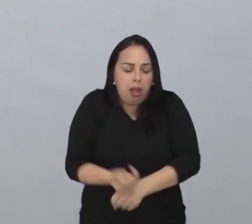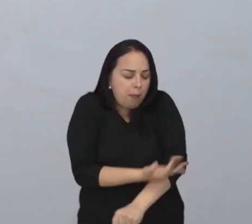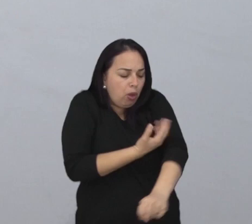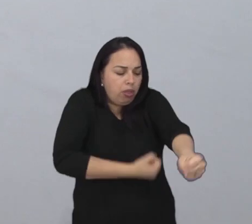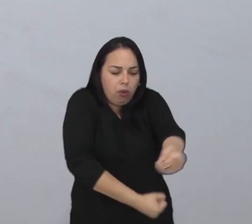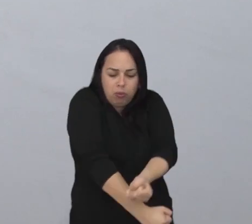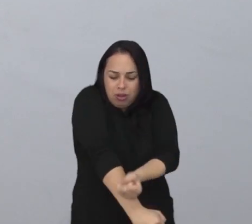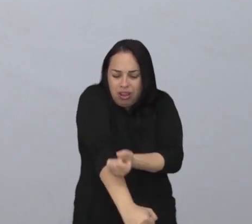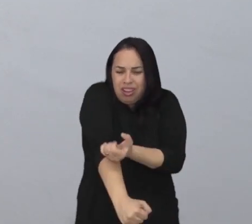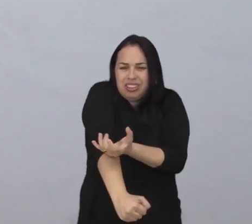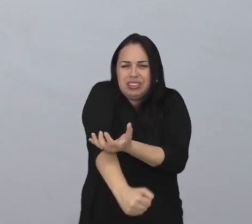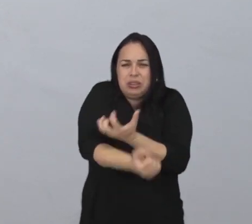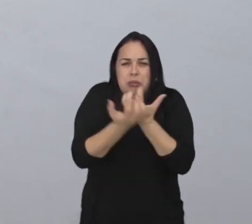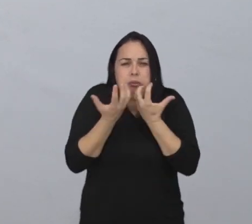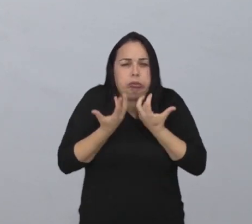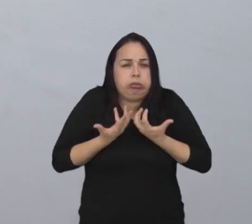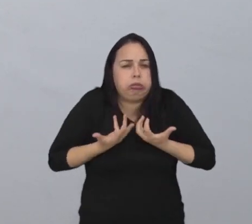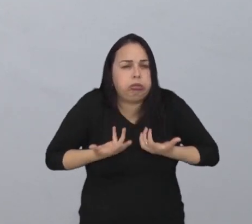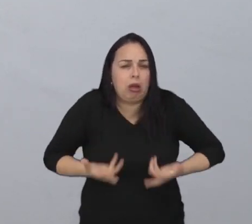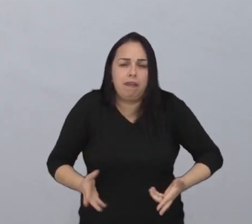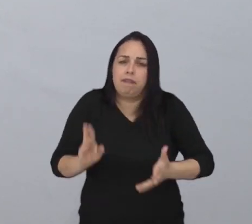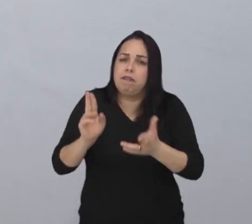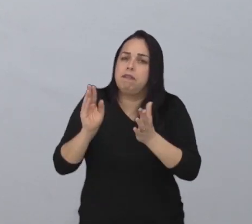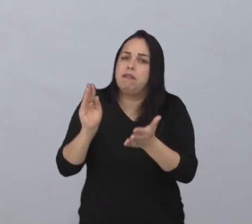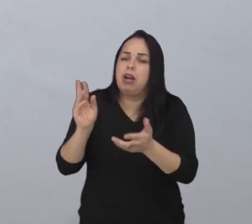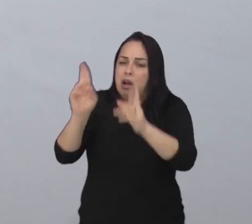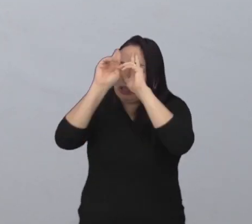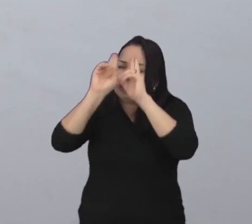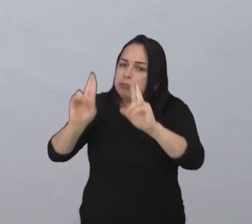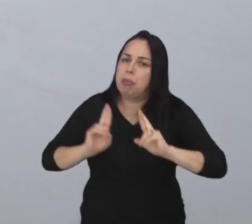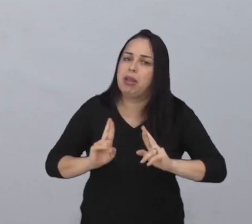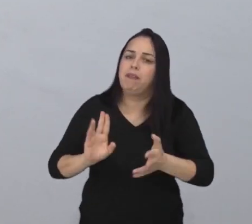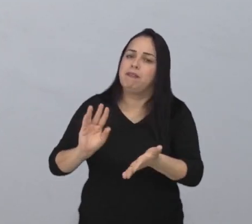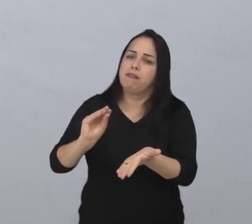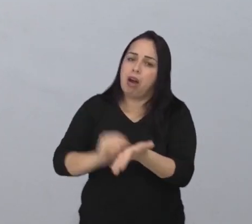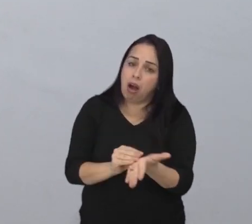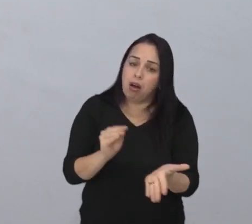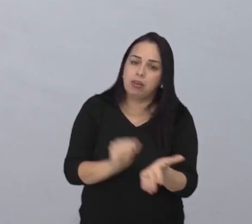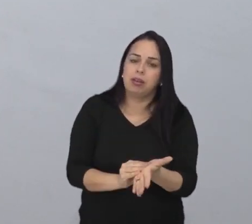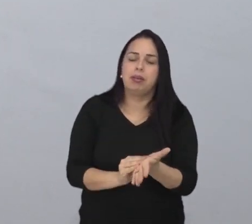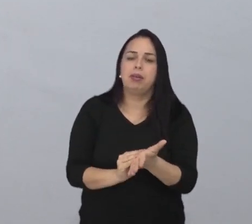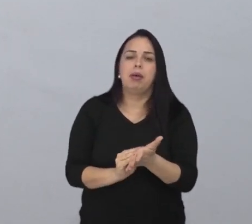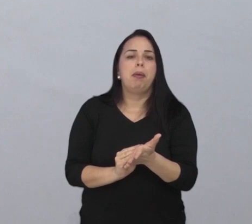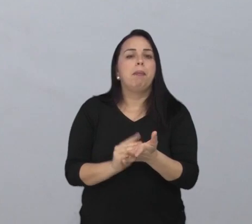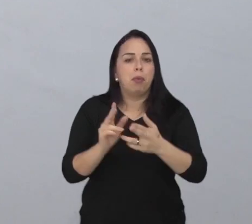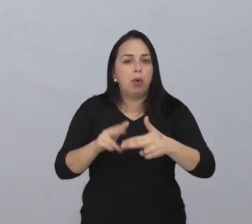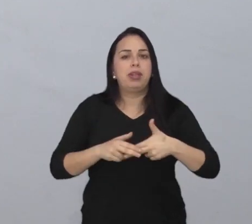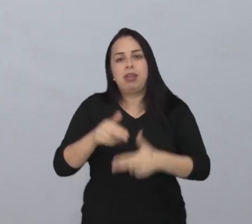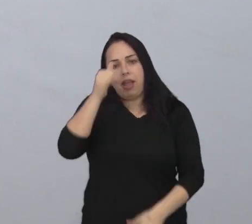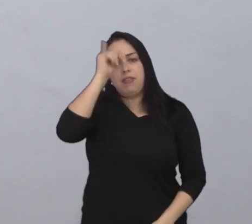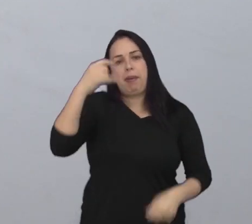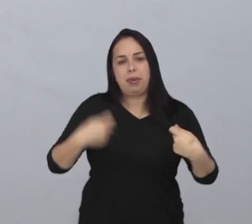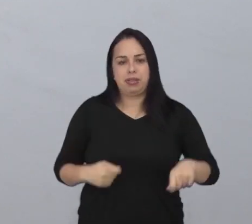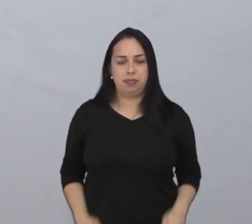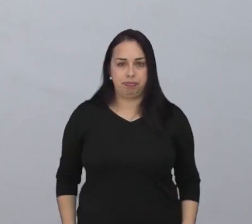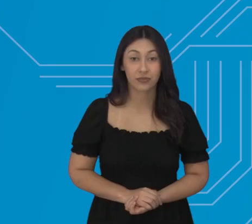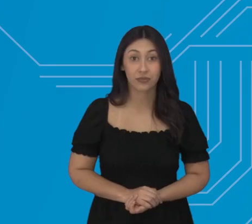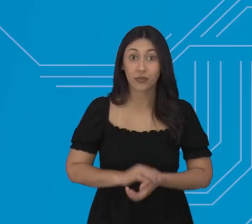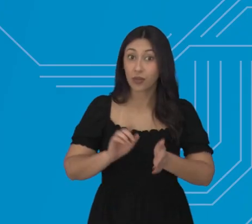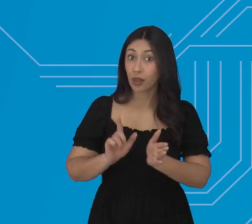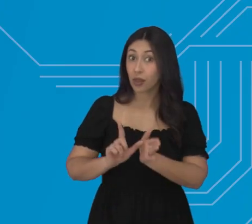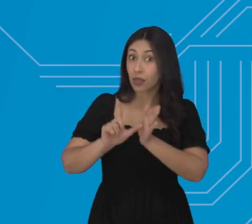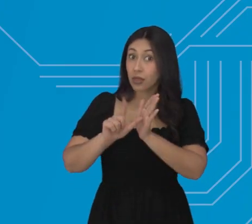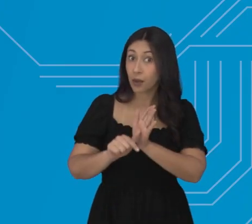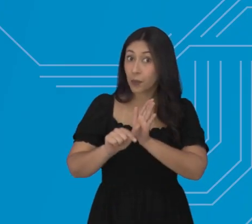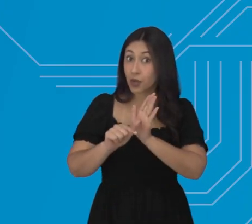desgaste emocional, o desrespeito é muito grande e isso aí tem que ser evitado de qualquer jeito.